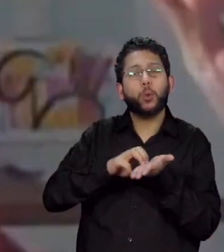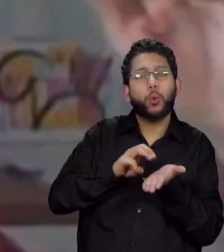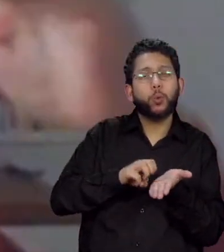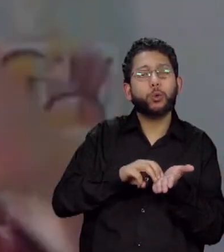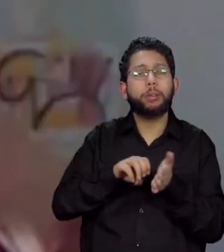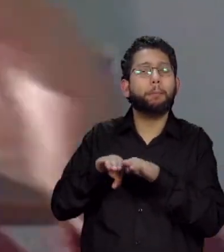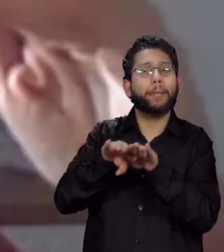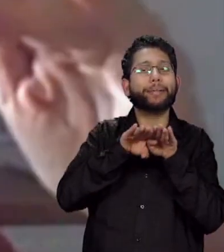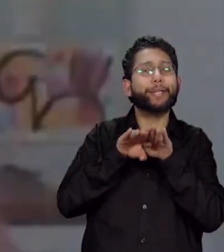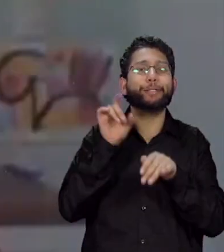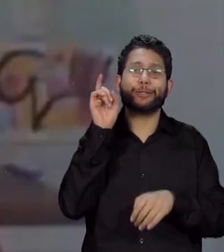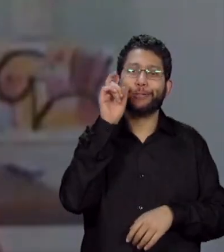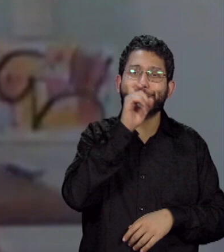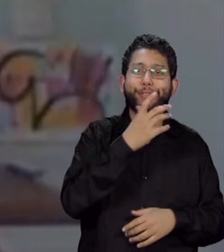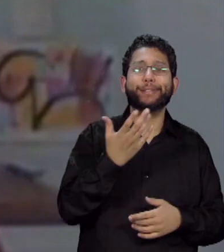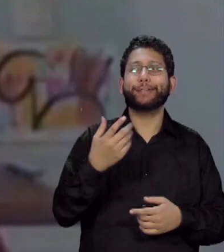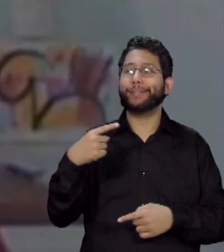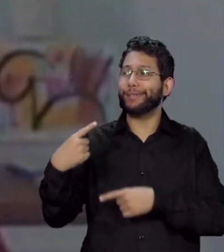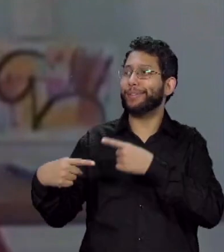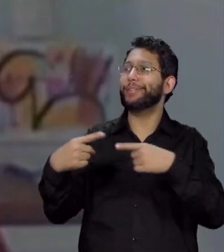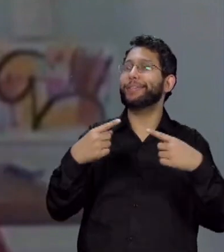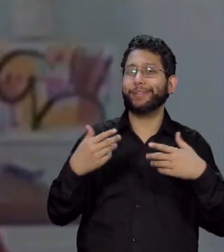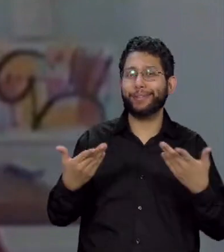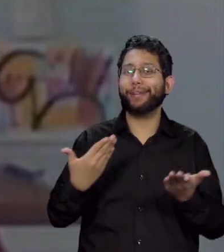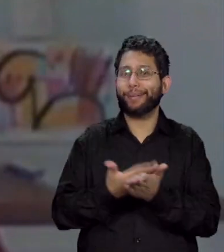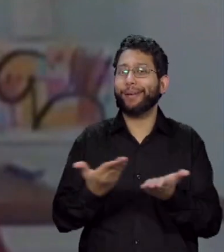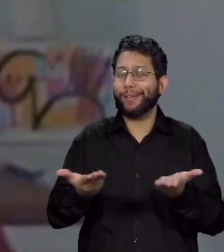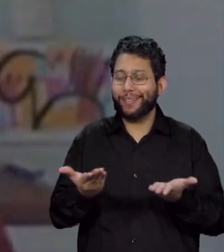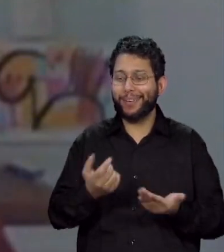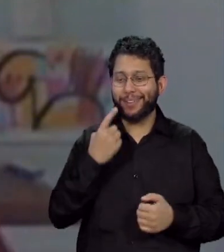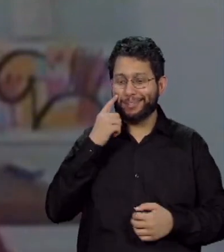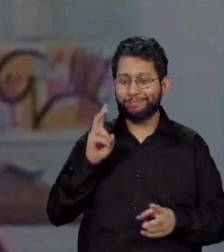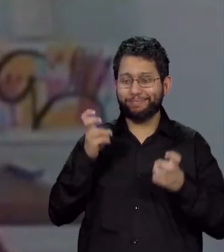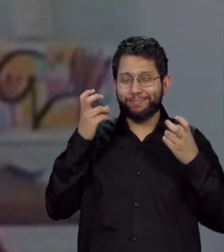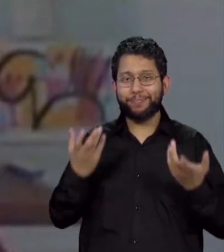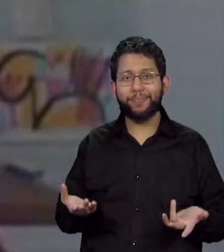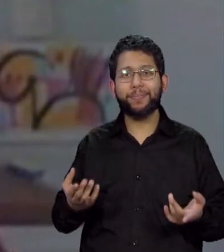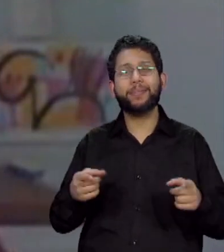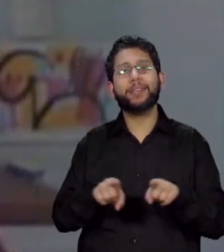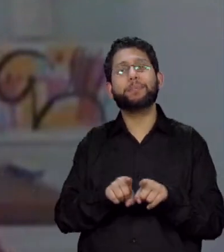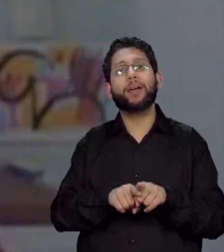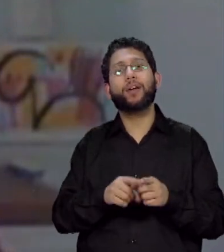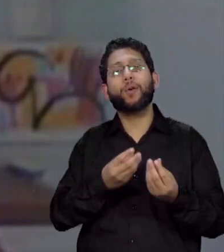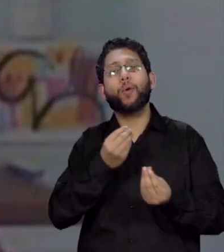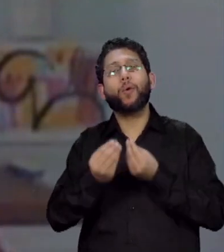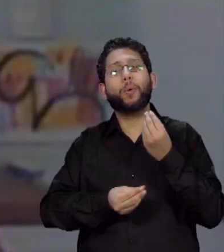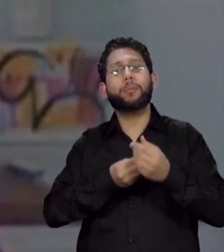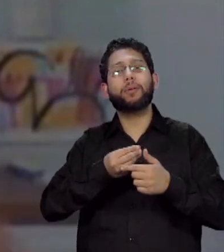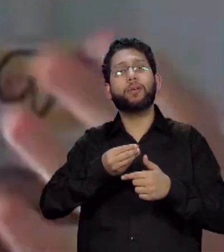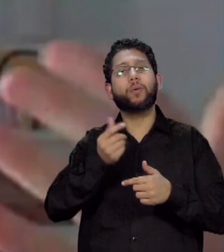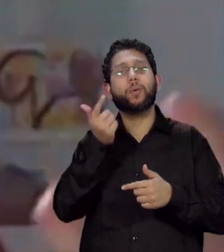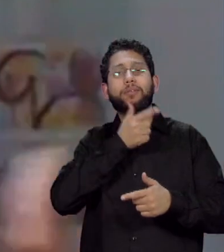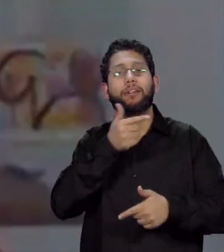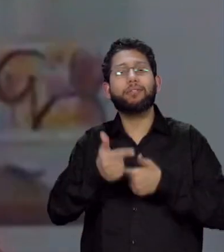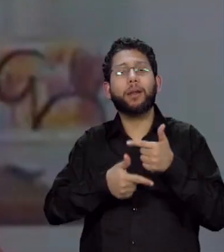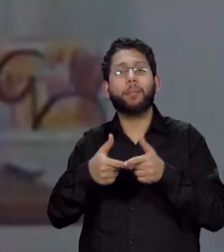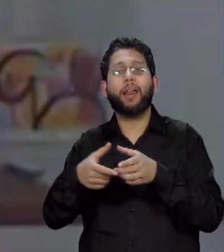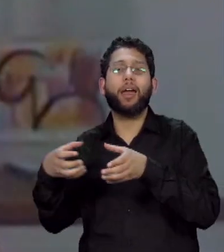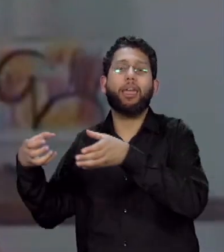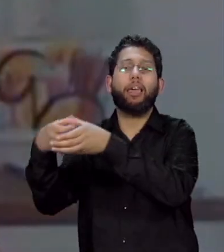metodologia entre todos os países e tal, como é que se trabalha de forma em